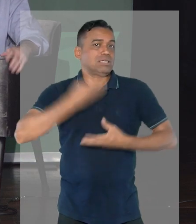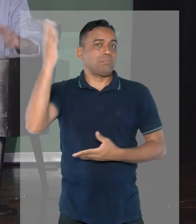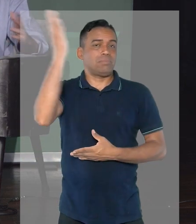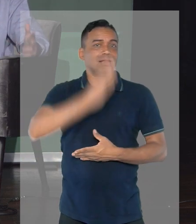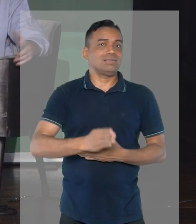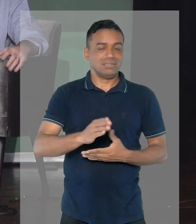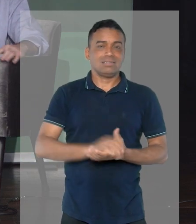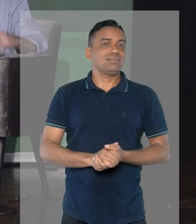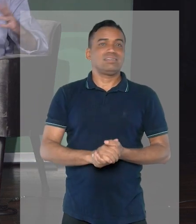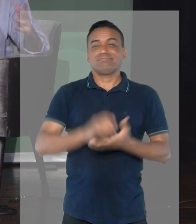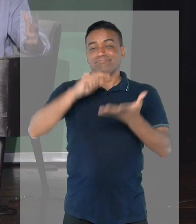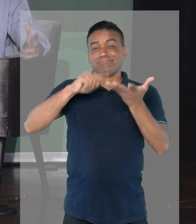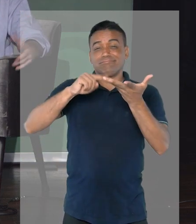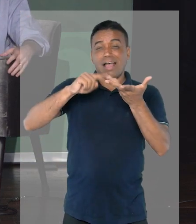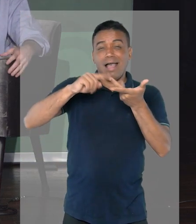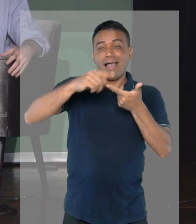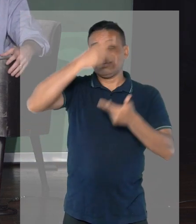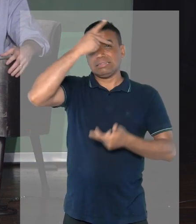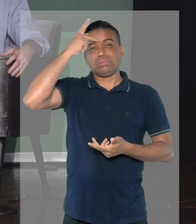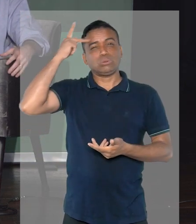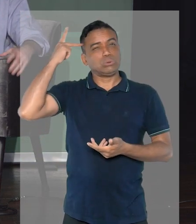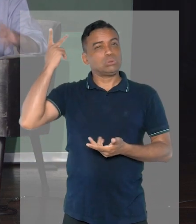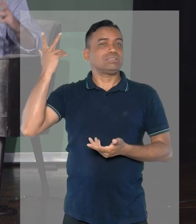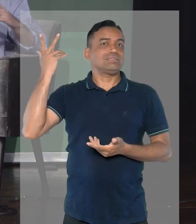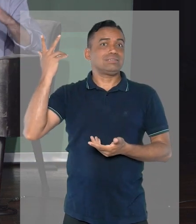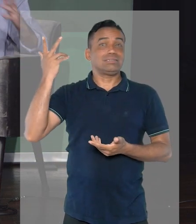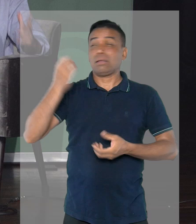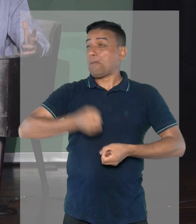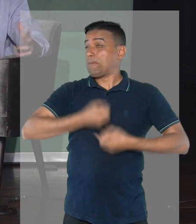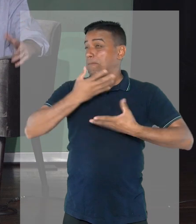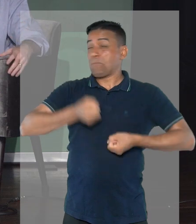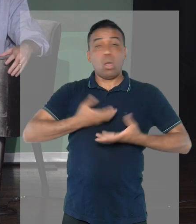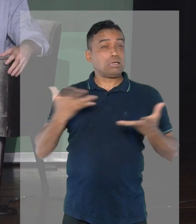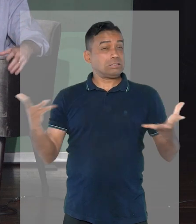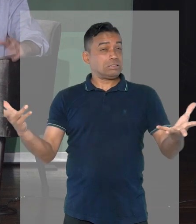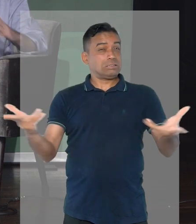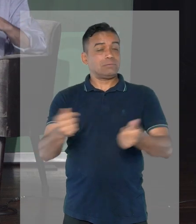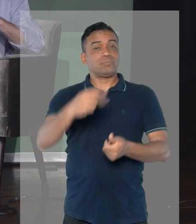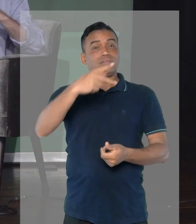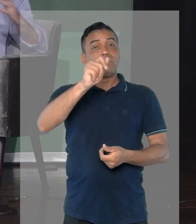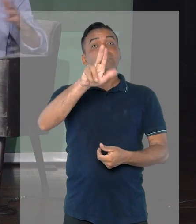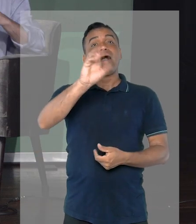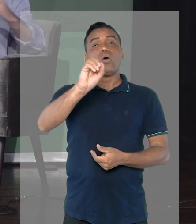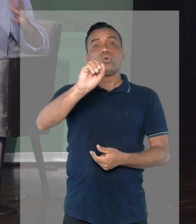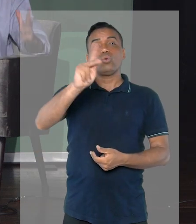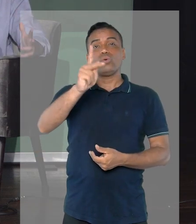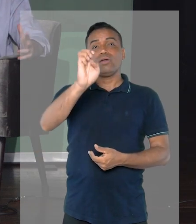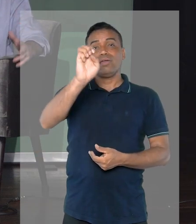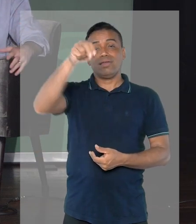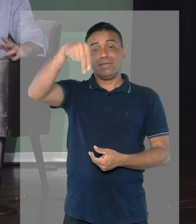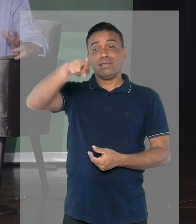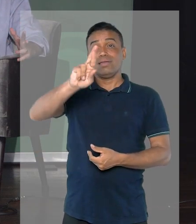A geração de Ocanã Ferraz, de Paulo Henriques Brito. São poetaços, assim. Paulo Henriques está fazendo um dos melhores sonetos